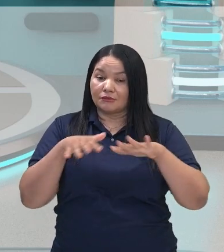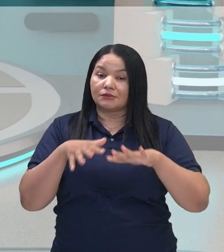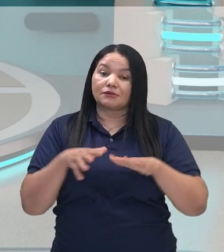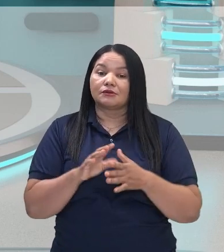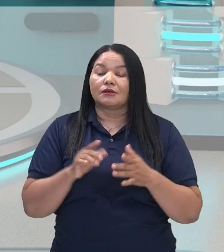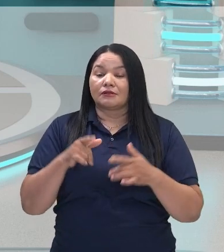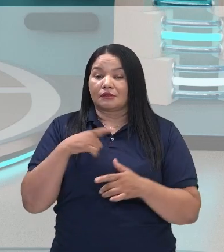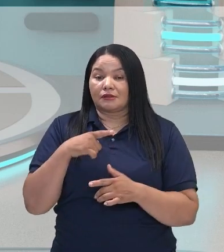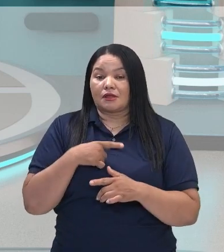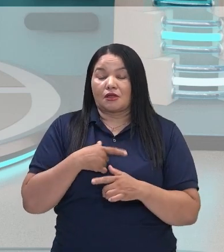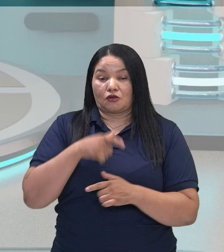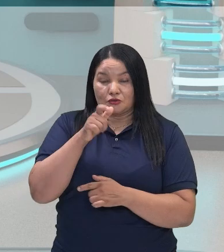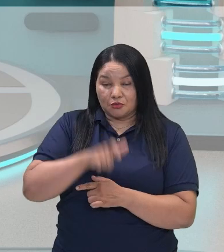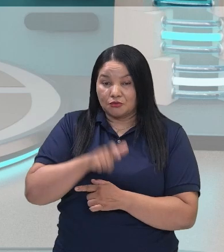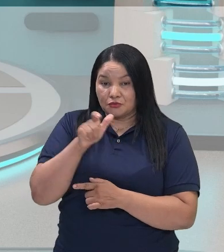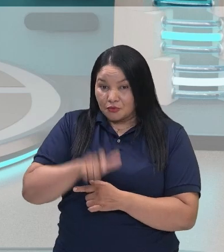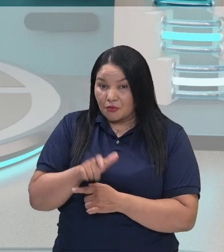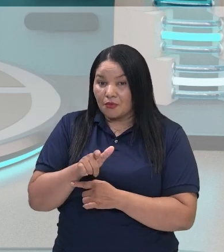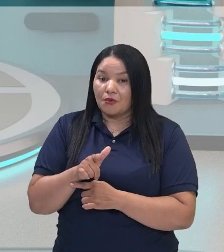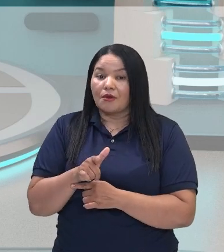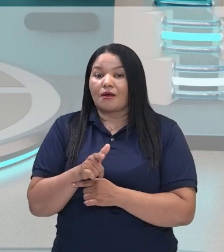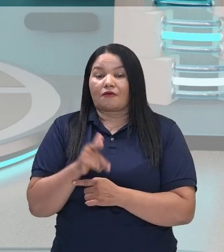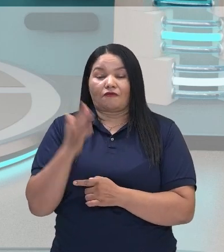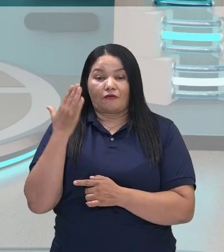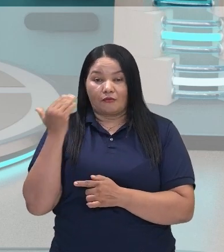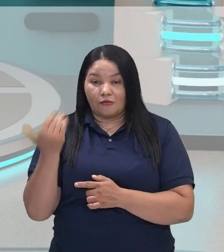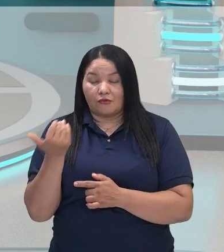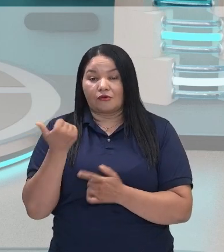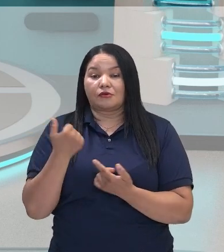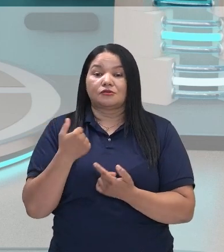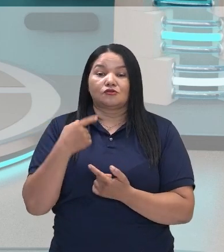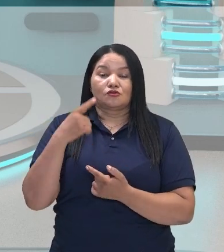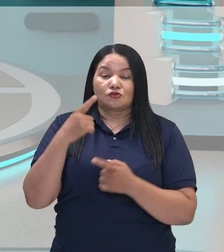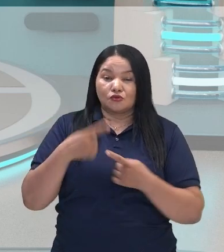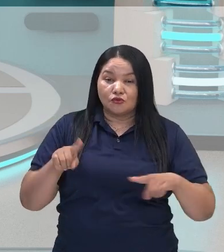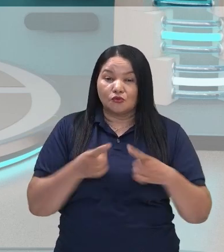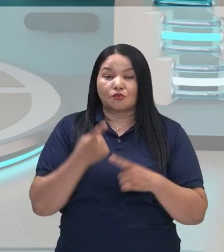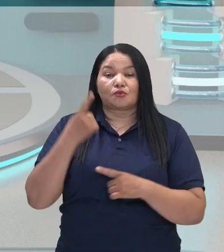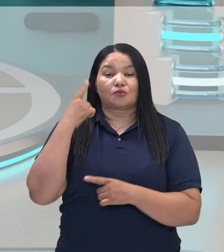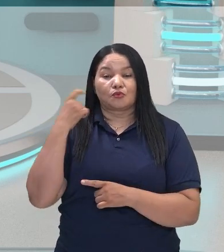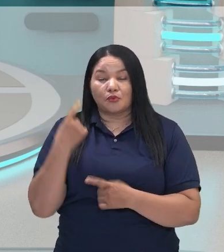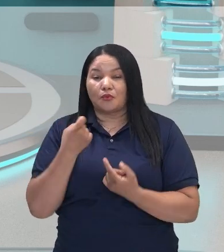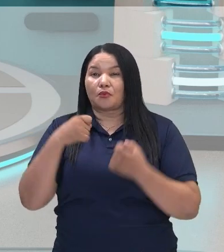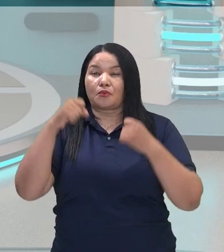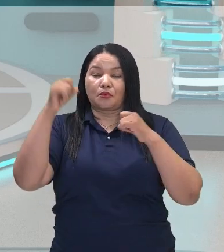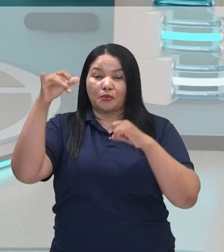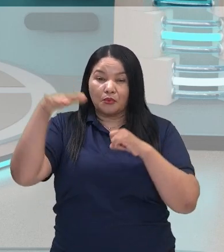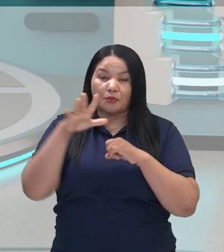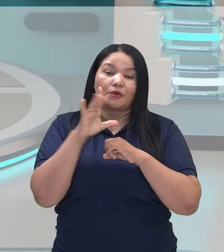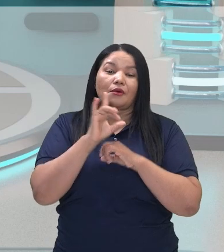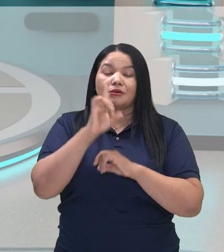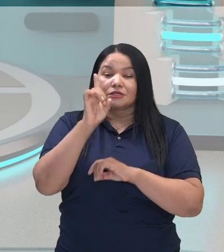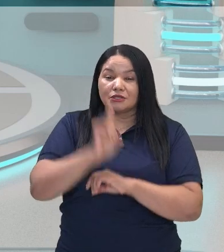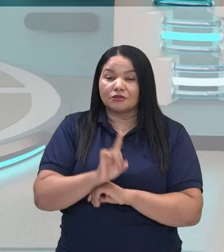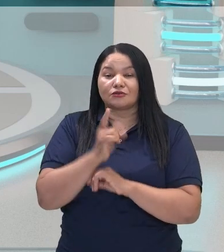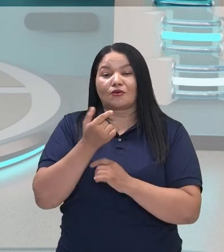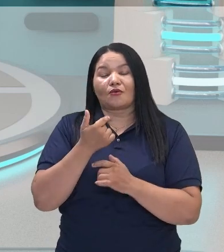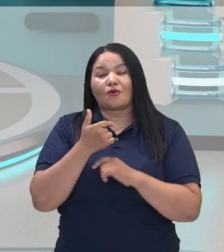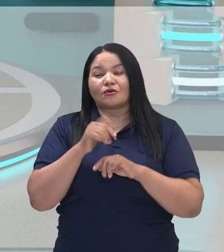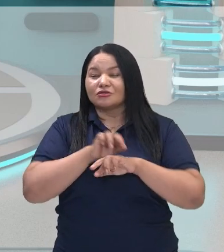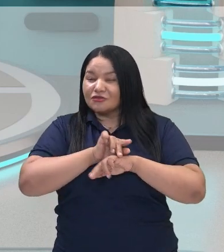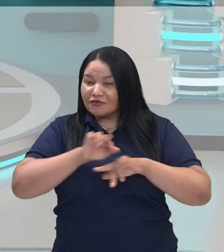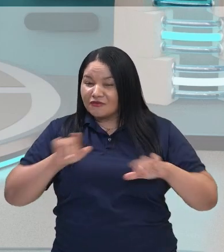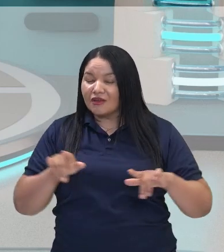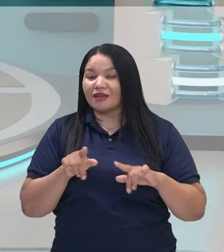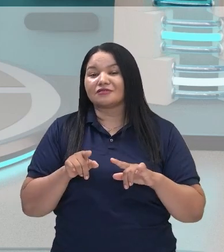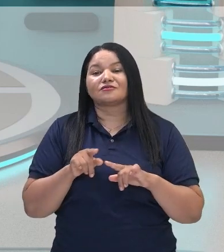os artistas, né, como atores, sonoplastias, iluminação, diretor, cenógrafo e etc.,